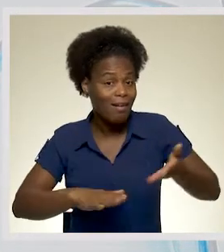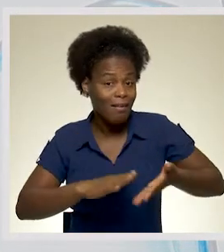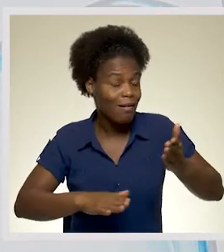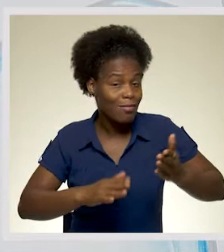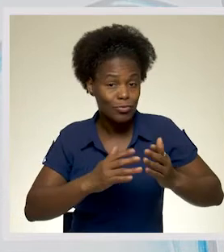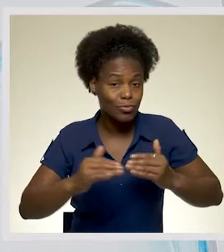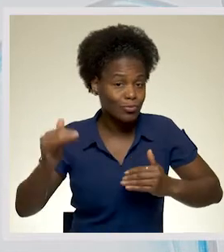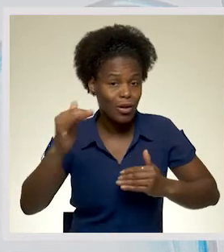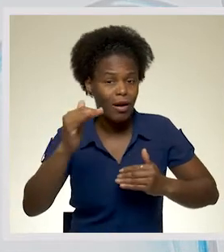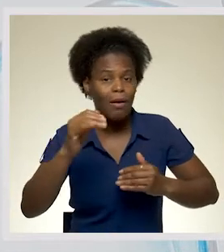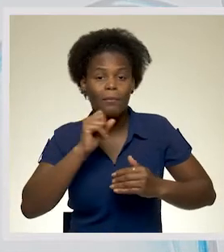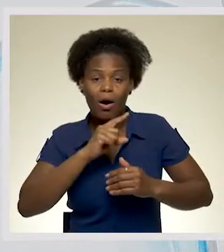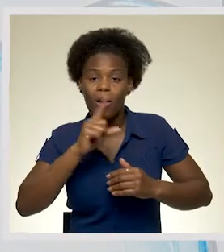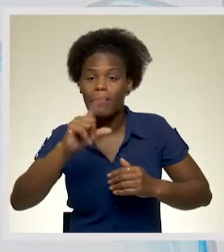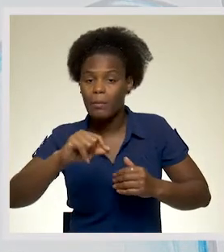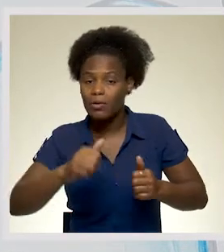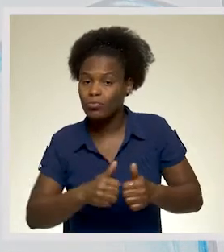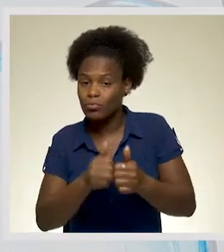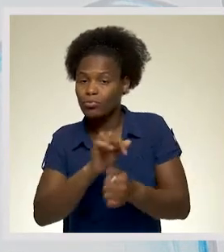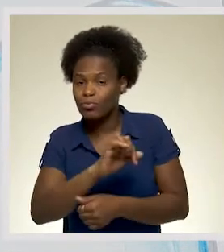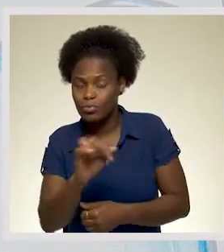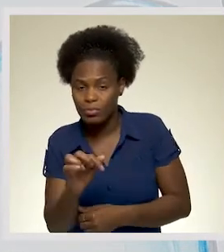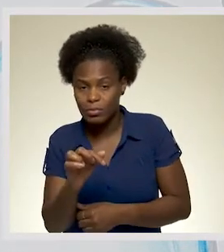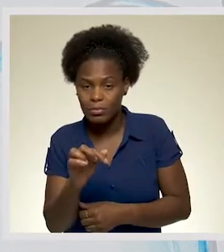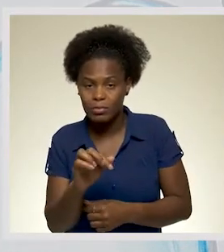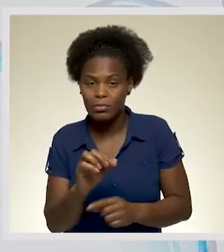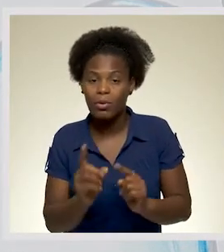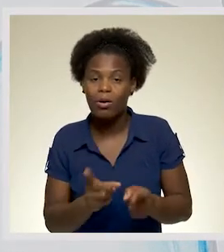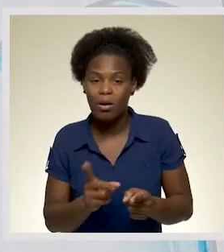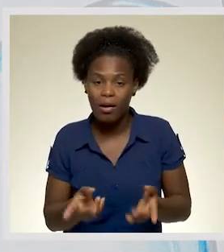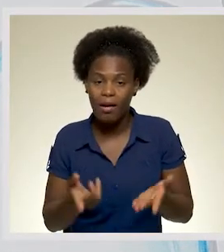economia leva consigo o que é?